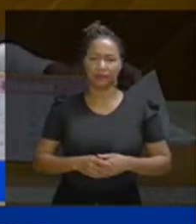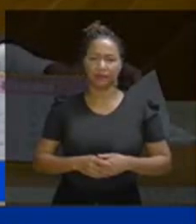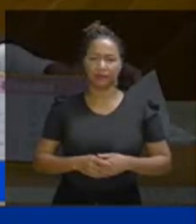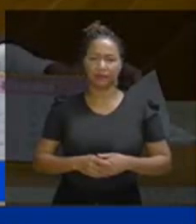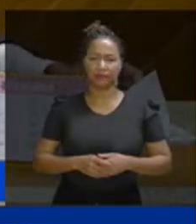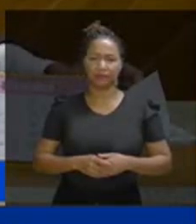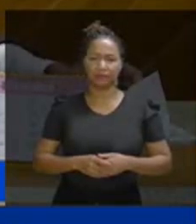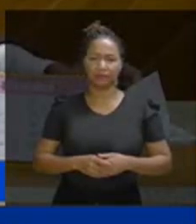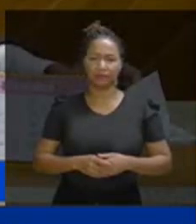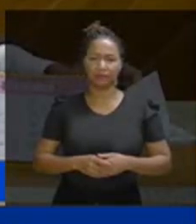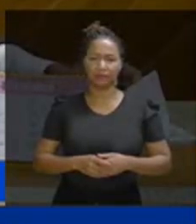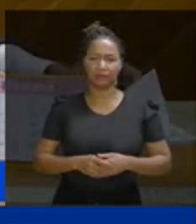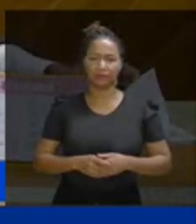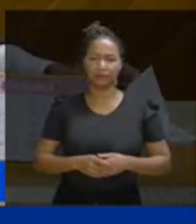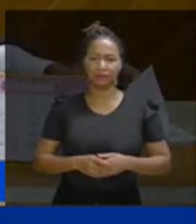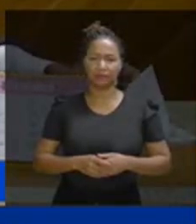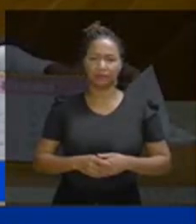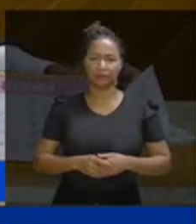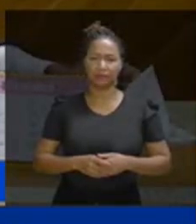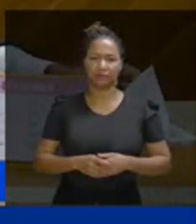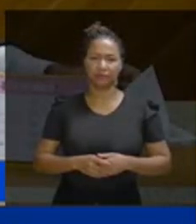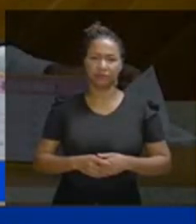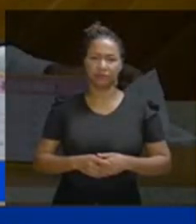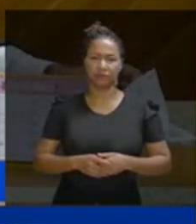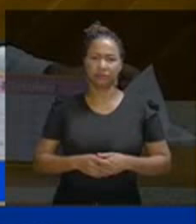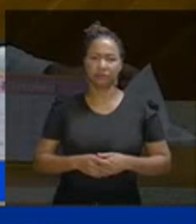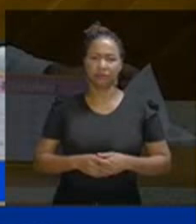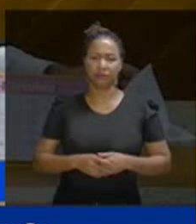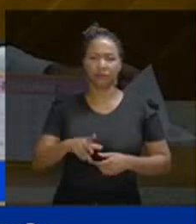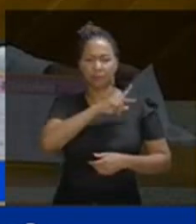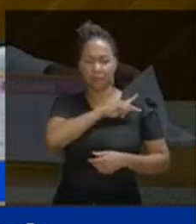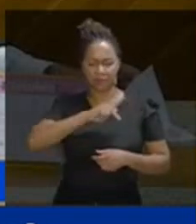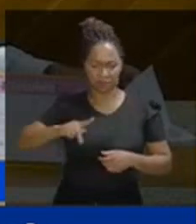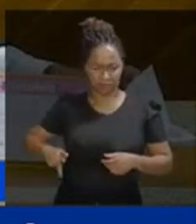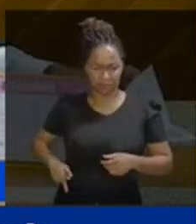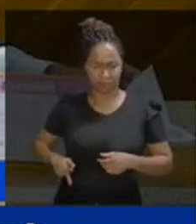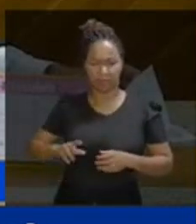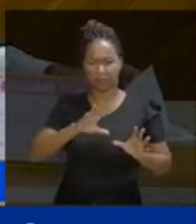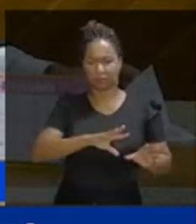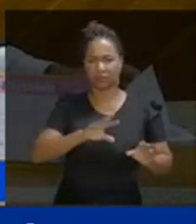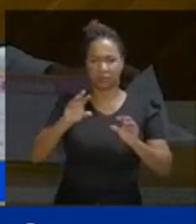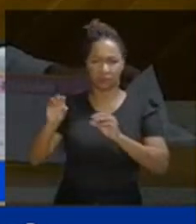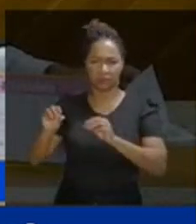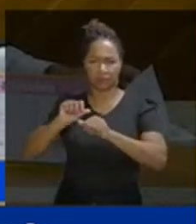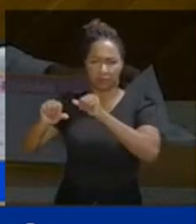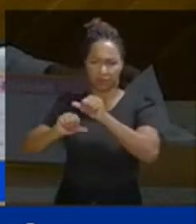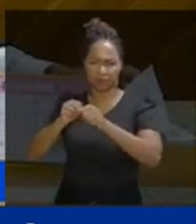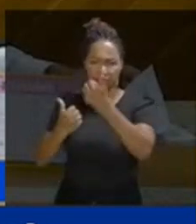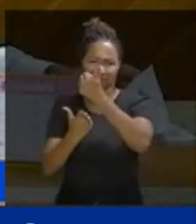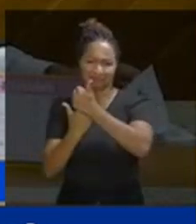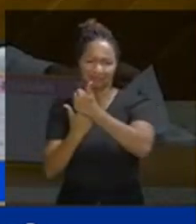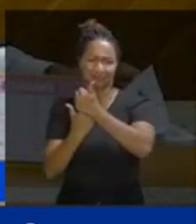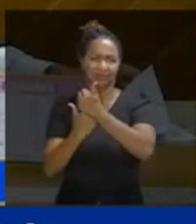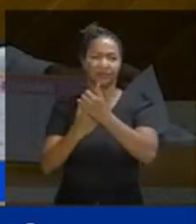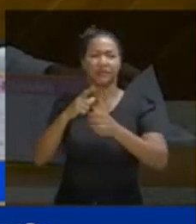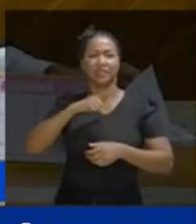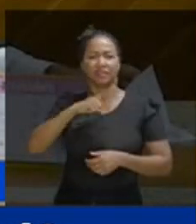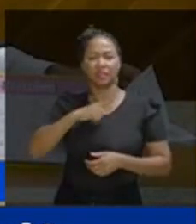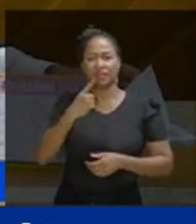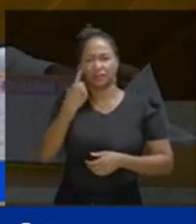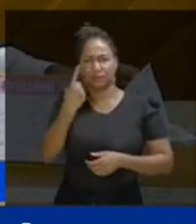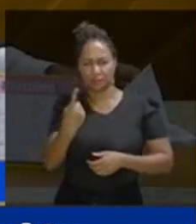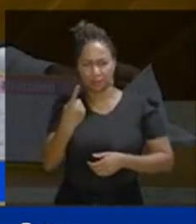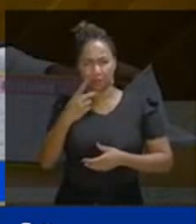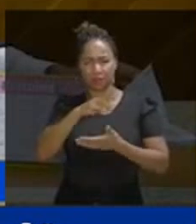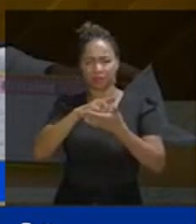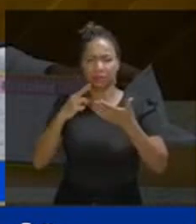eu vou deixar para passar a presidência para o juiz Carlos Storck no próximo. Nós ainda temos mais